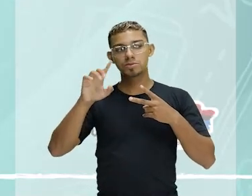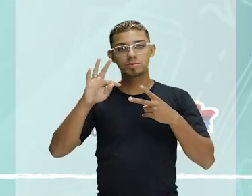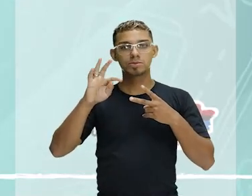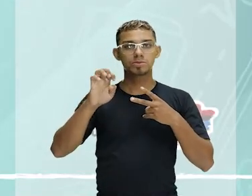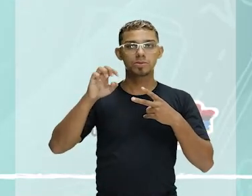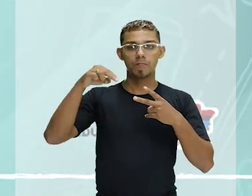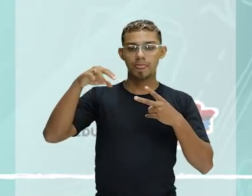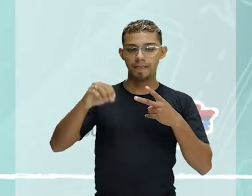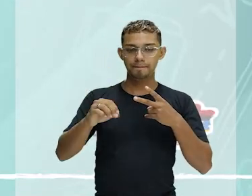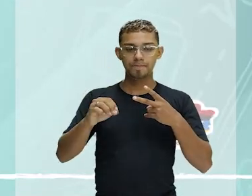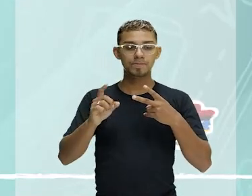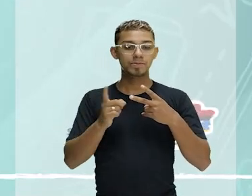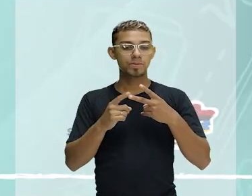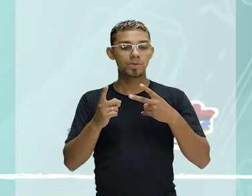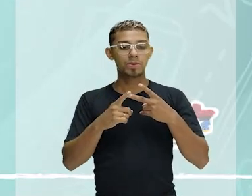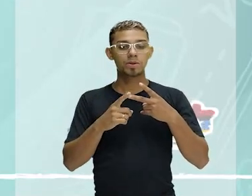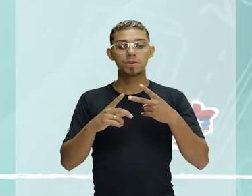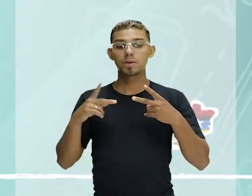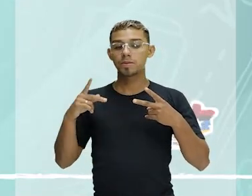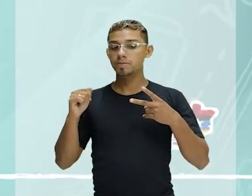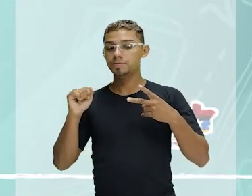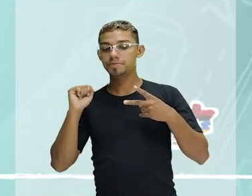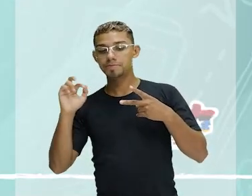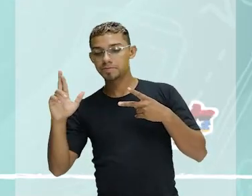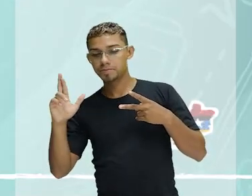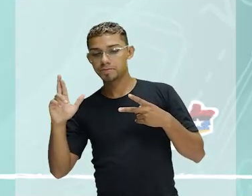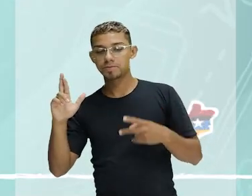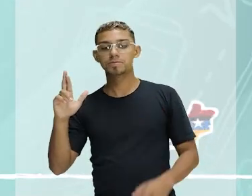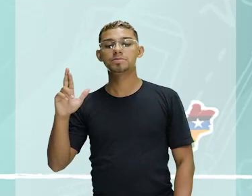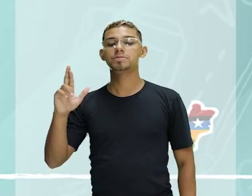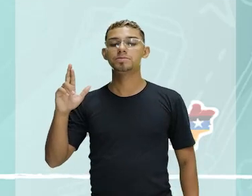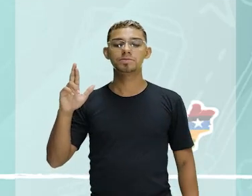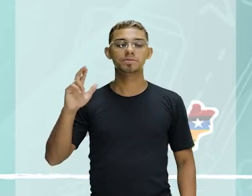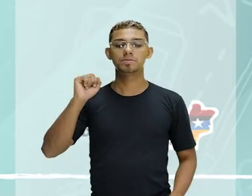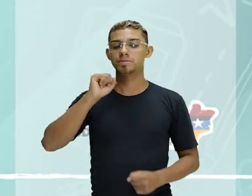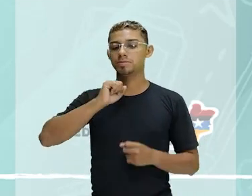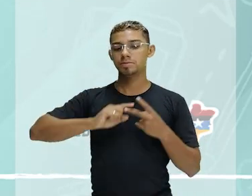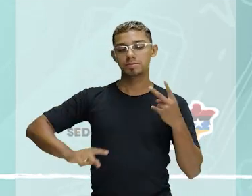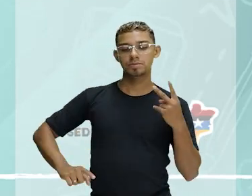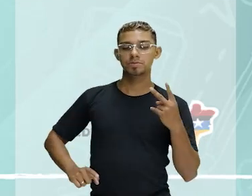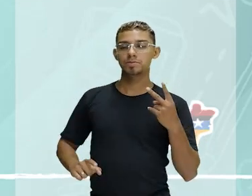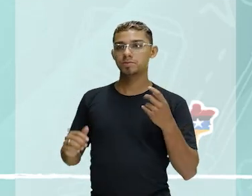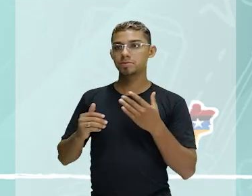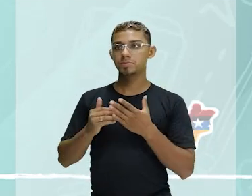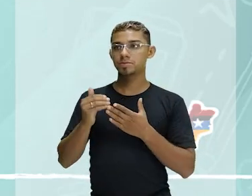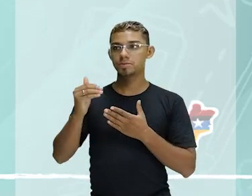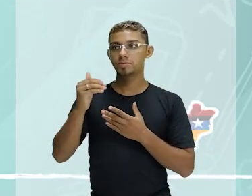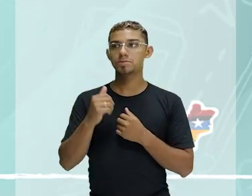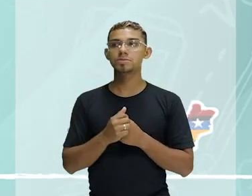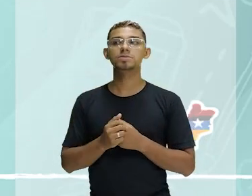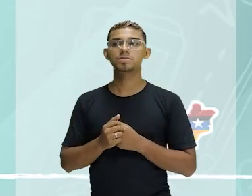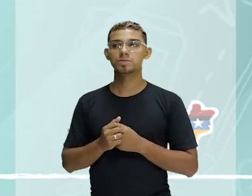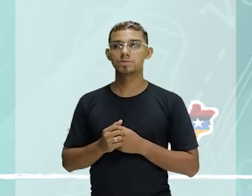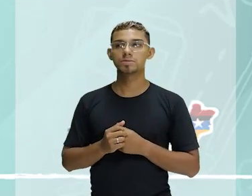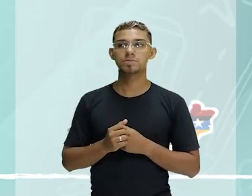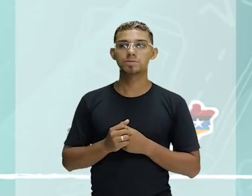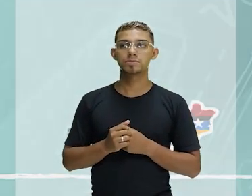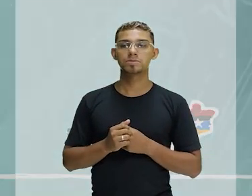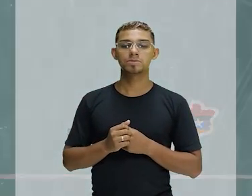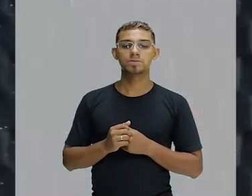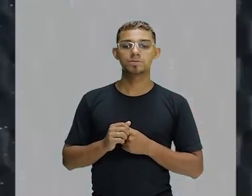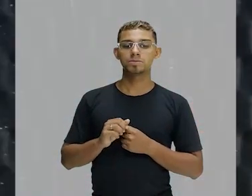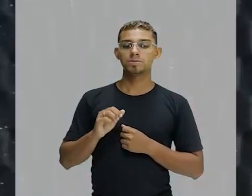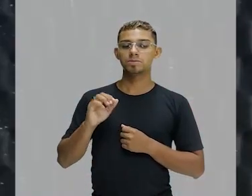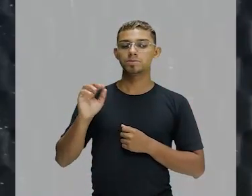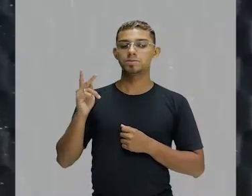O termo zigos vem do grego, que quer dizer par. Ou seja, os cromossomos homólogos,